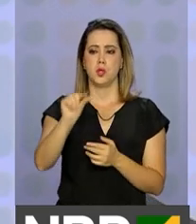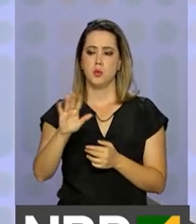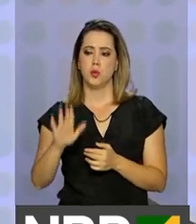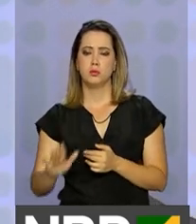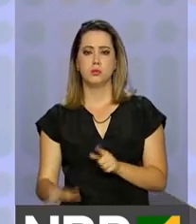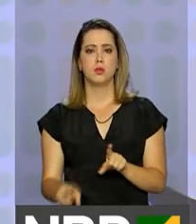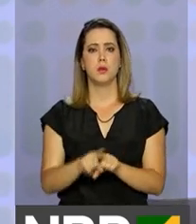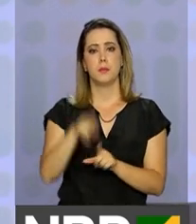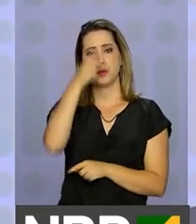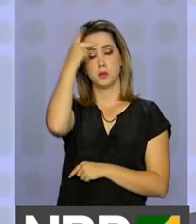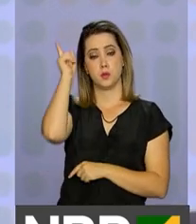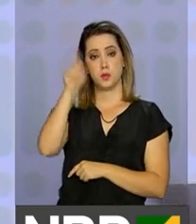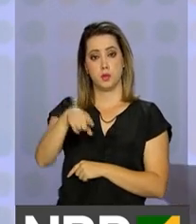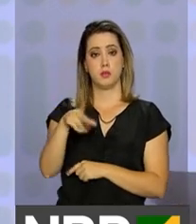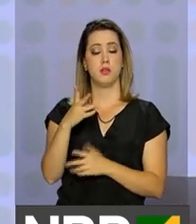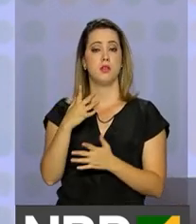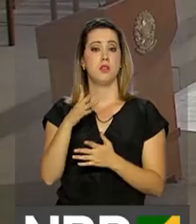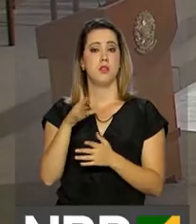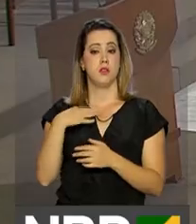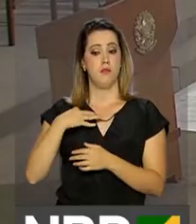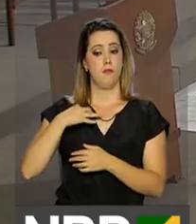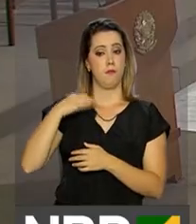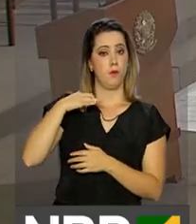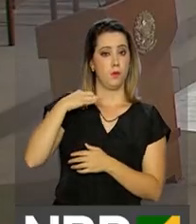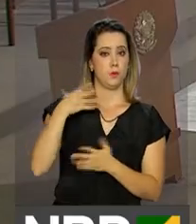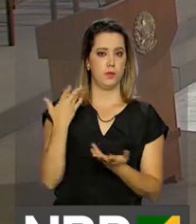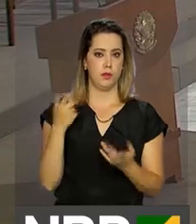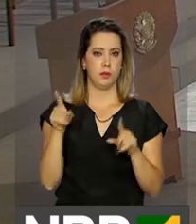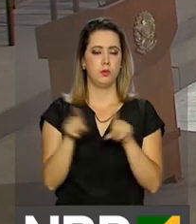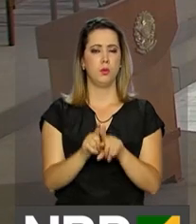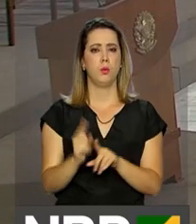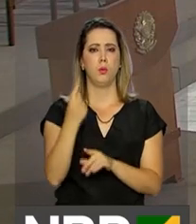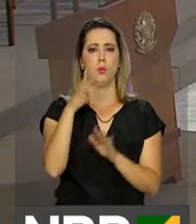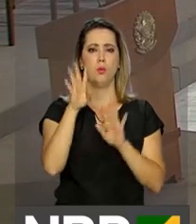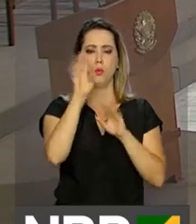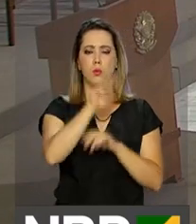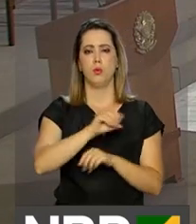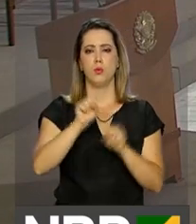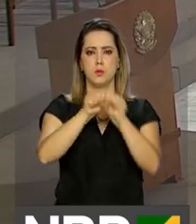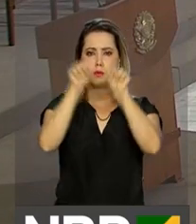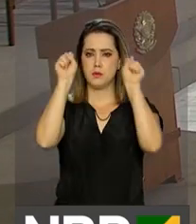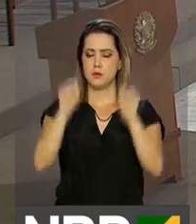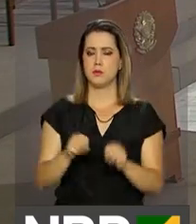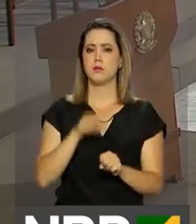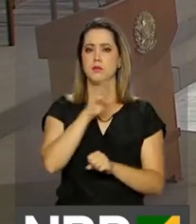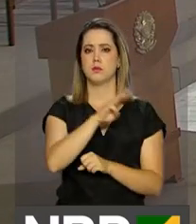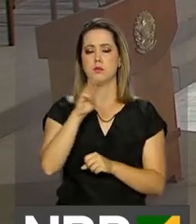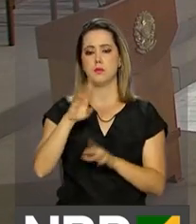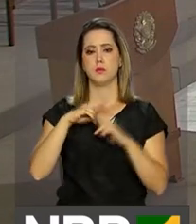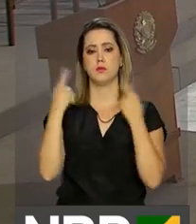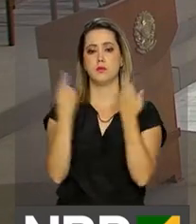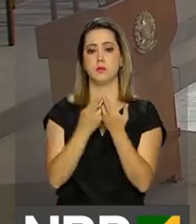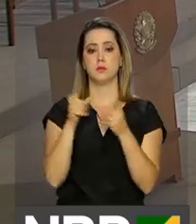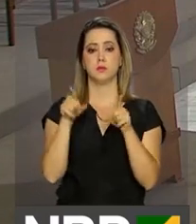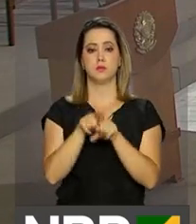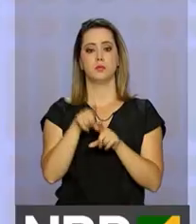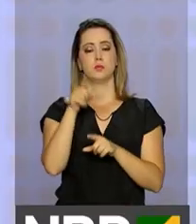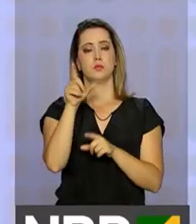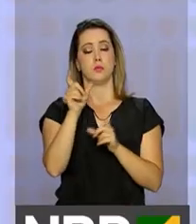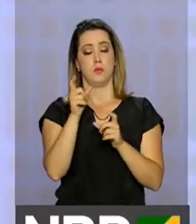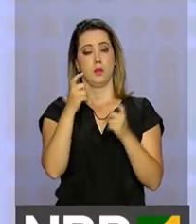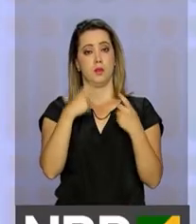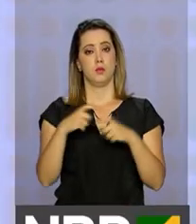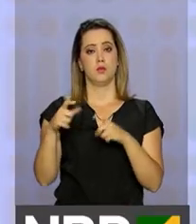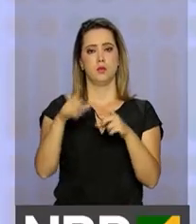culturais para quem for voluntário em algum projeto. Uma plataforma digital vai reunir atividades voluntárias e de interesse das pessoas